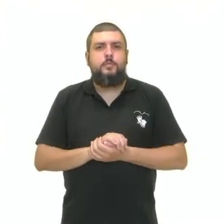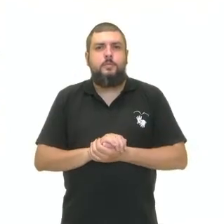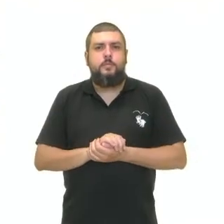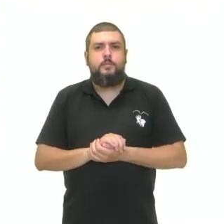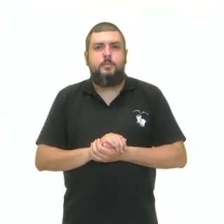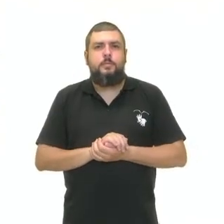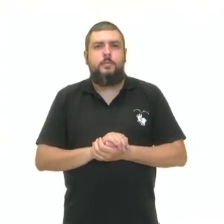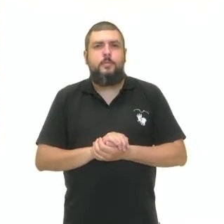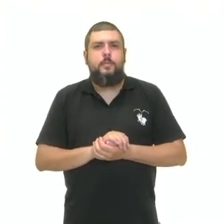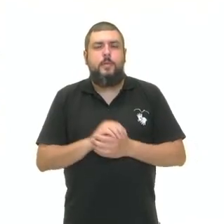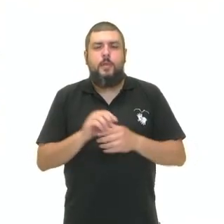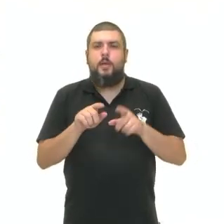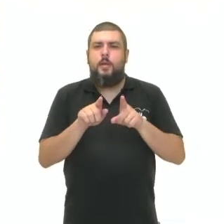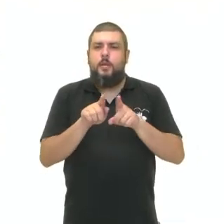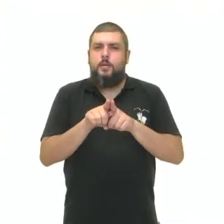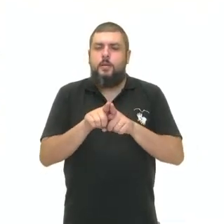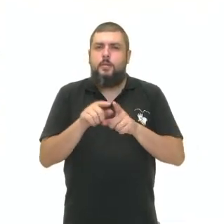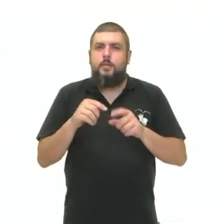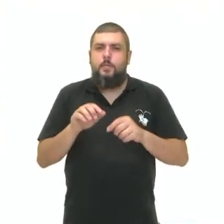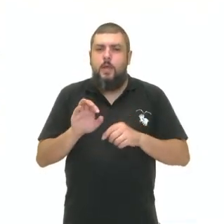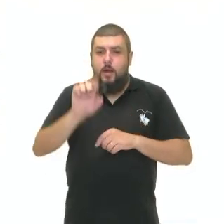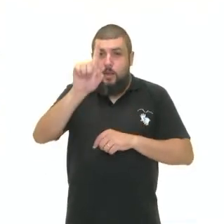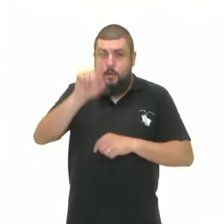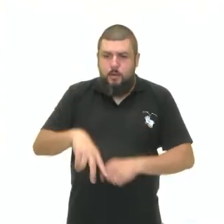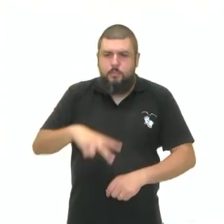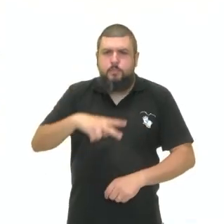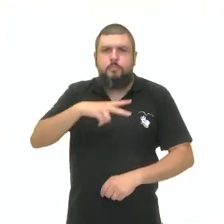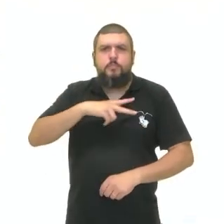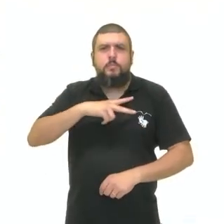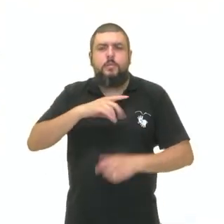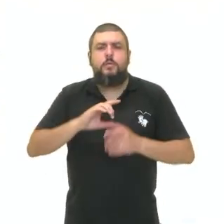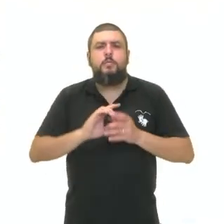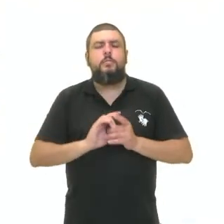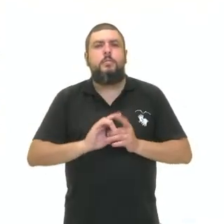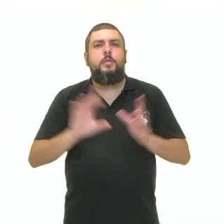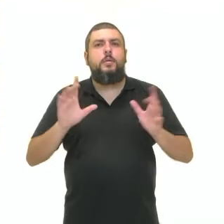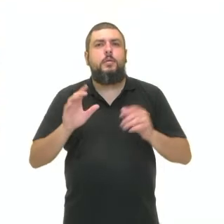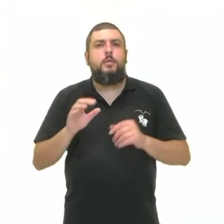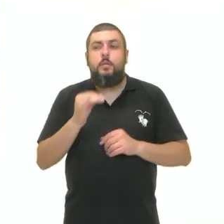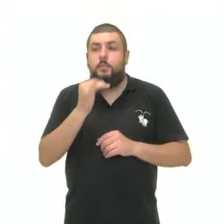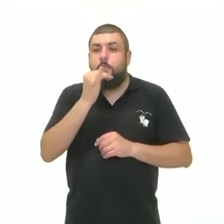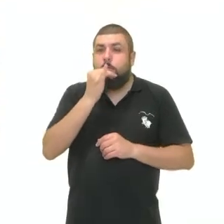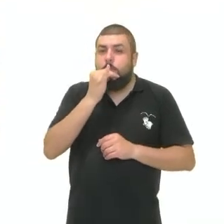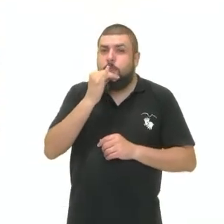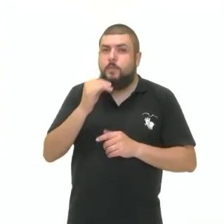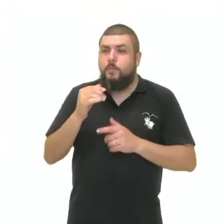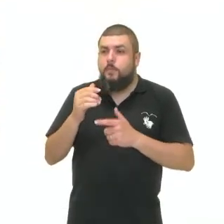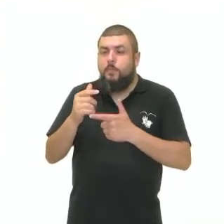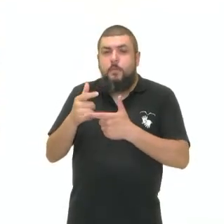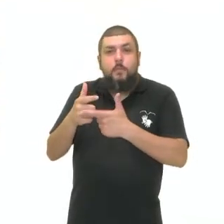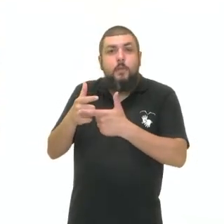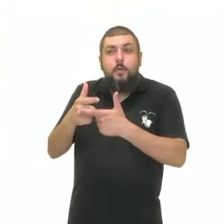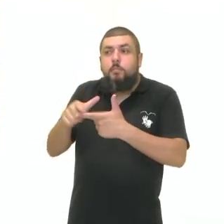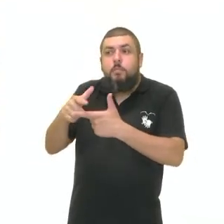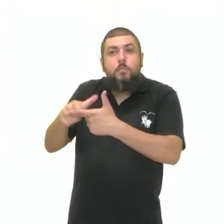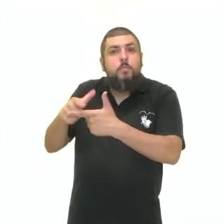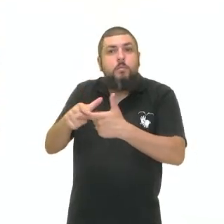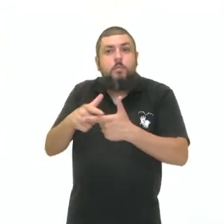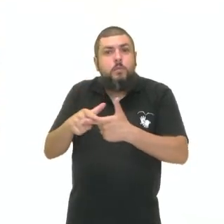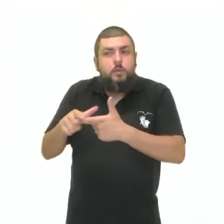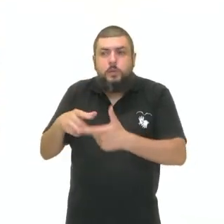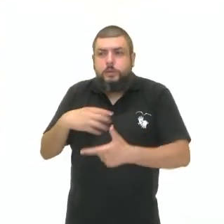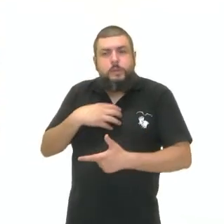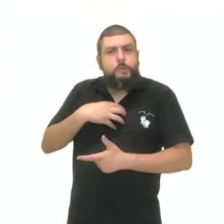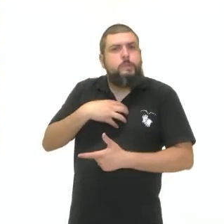espontaneidade é um momento de liberdade pessoal, quando estamos diante de situações problemas, e na